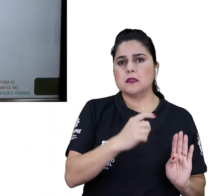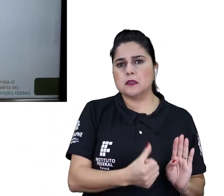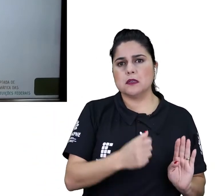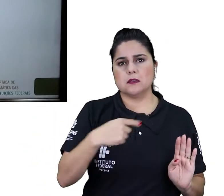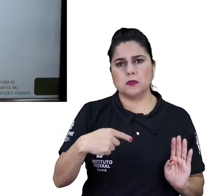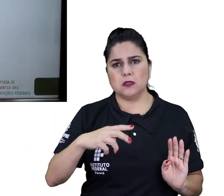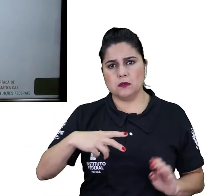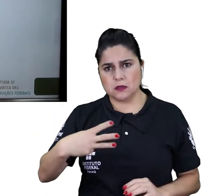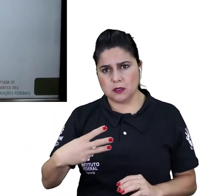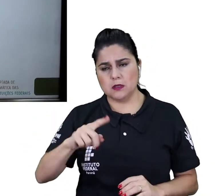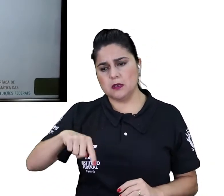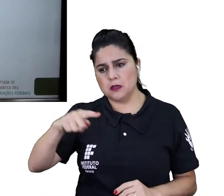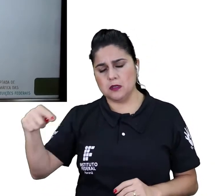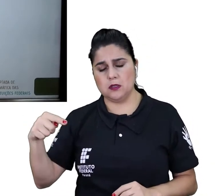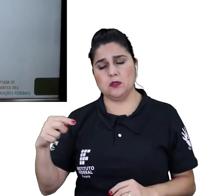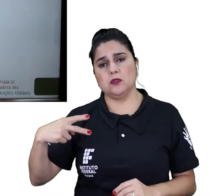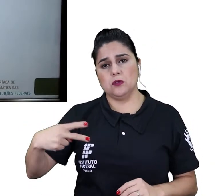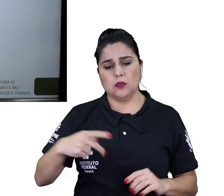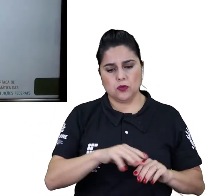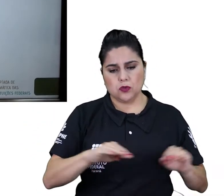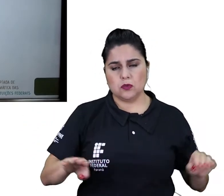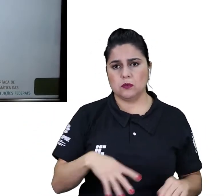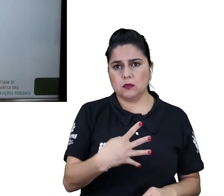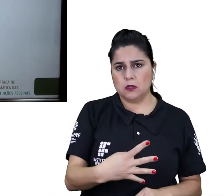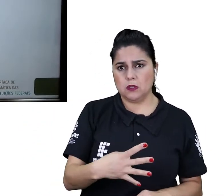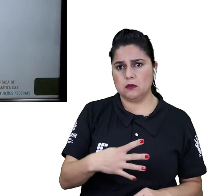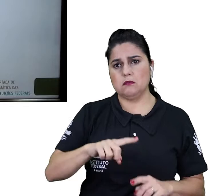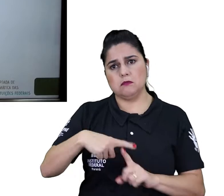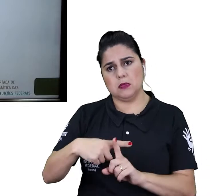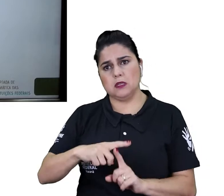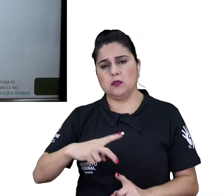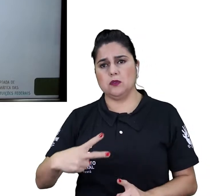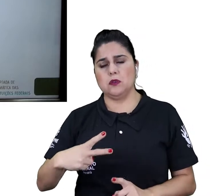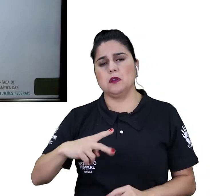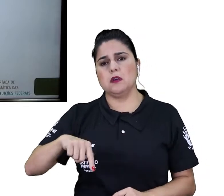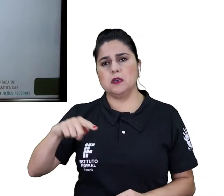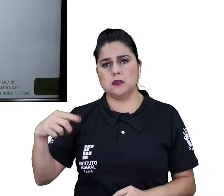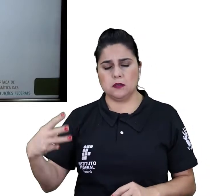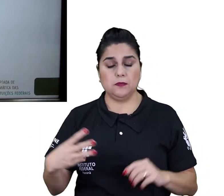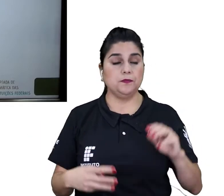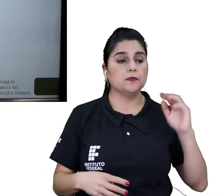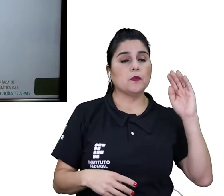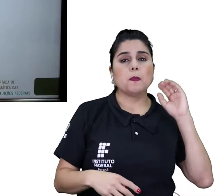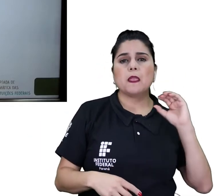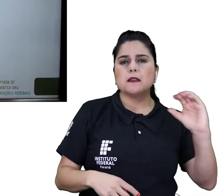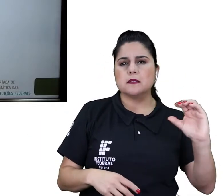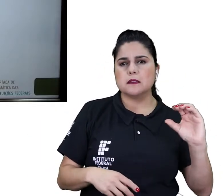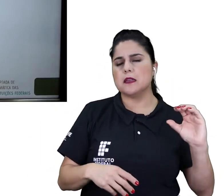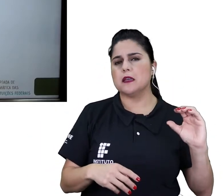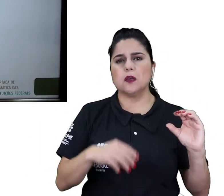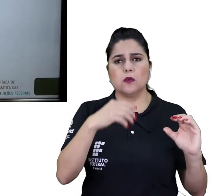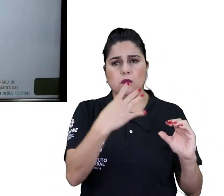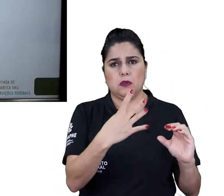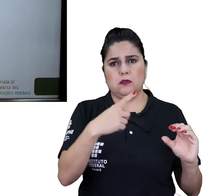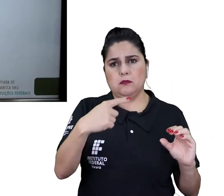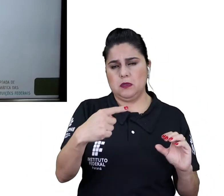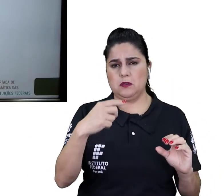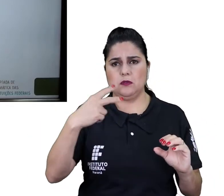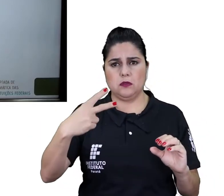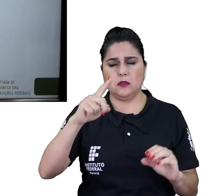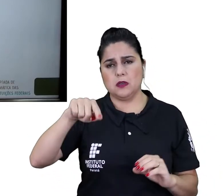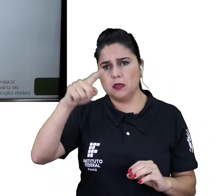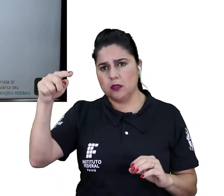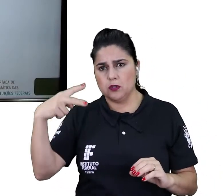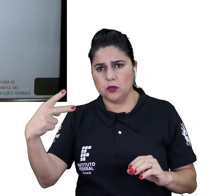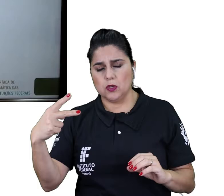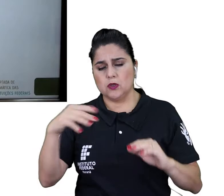raiz de 2 sobre 4 mais 2 raiz de 3. Letra C, 4 menos 2 raiz de 2 sobre